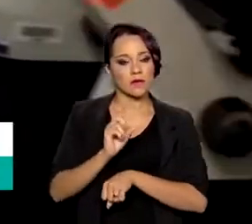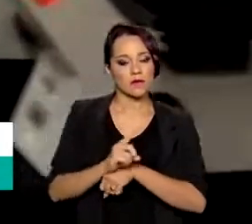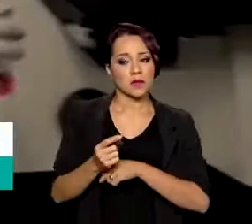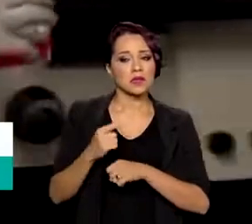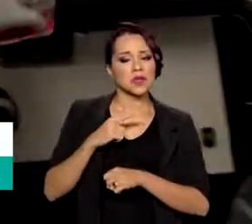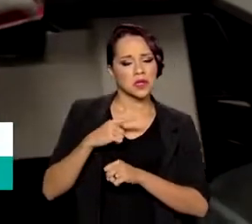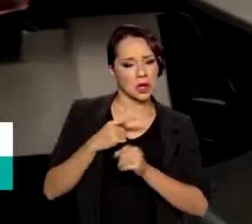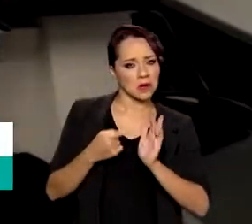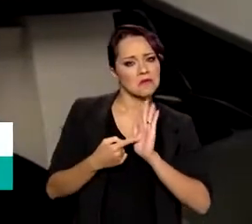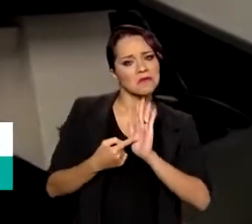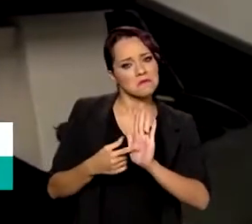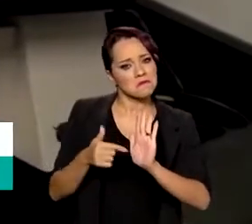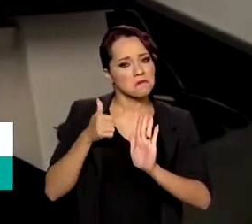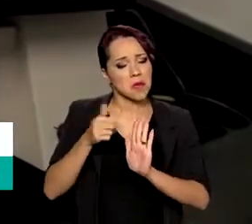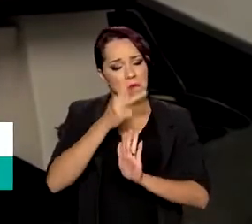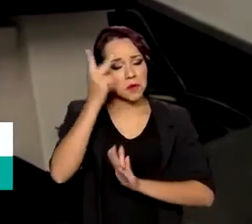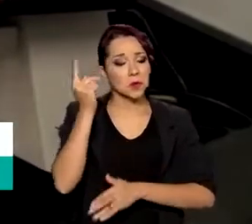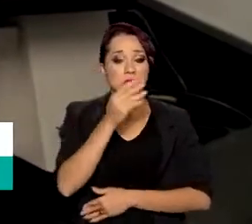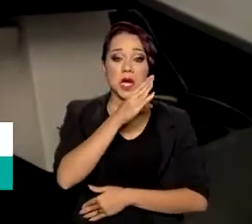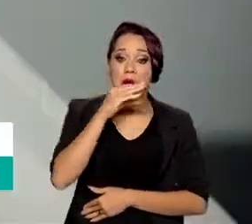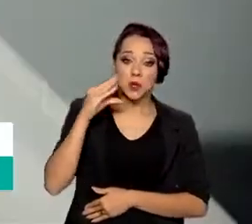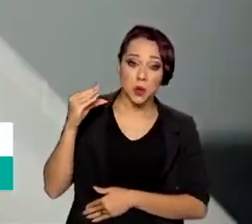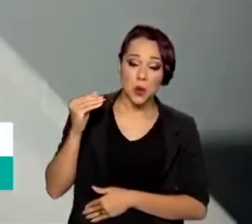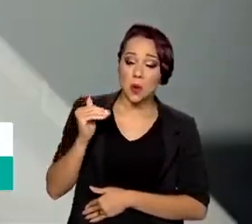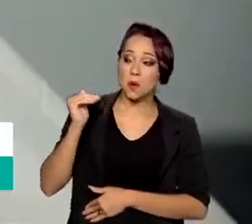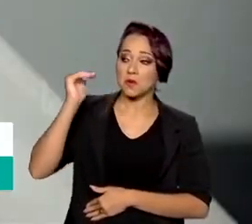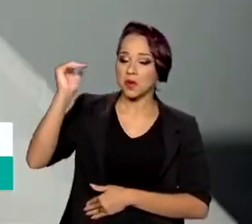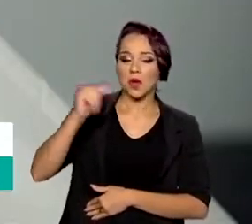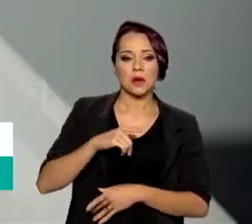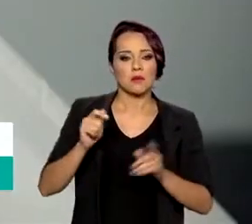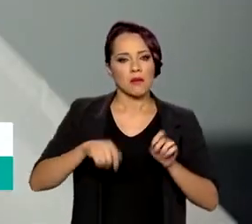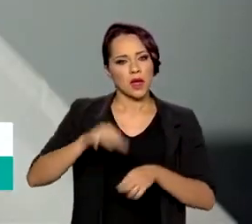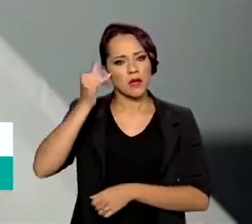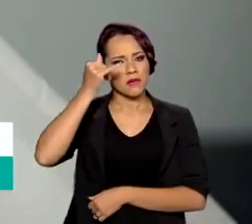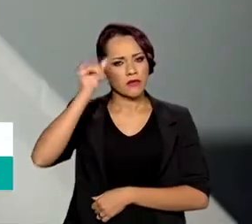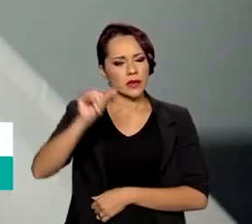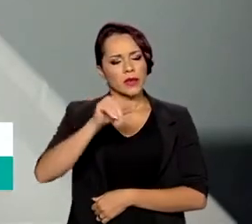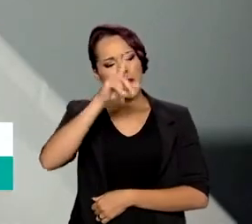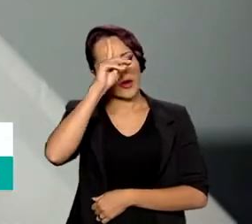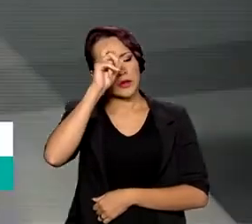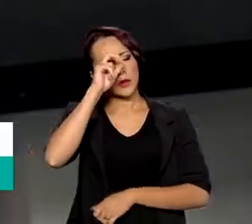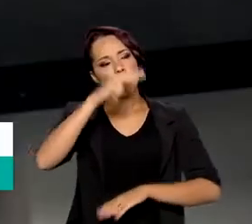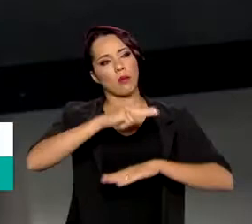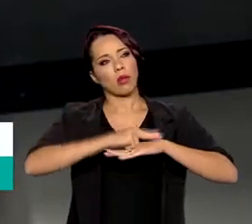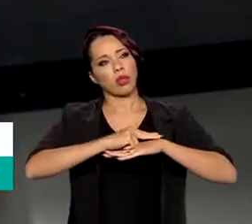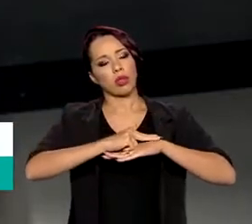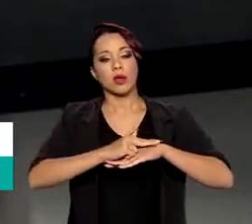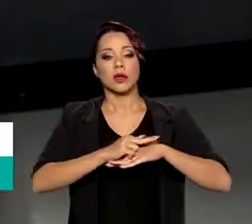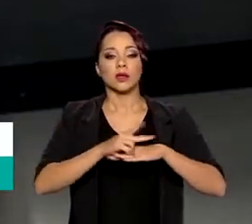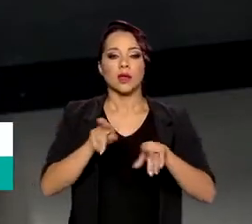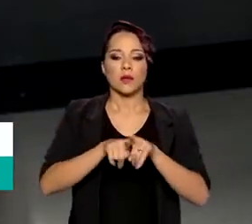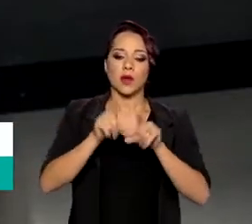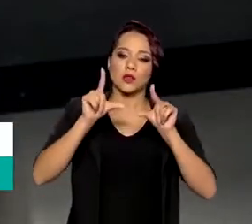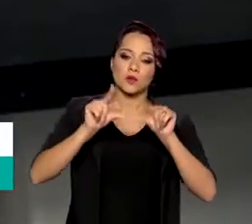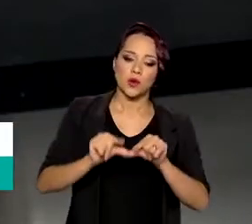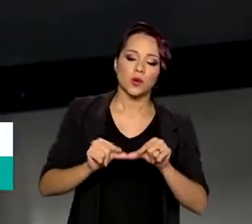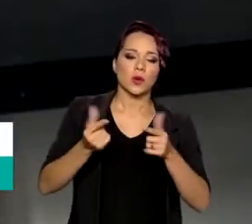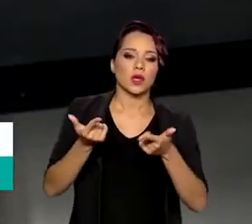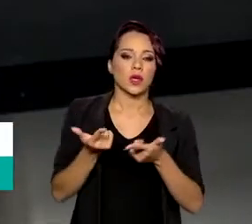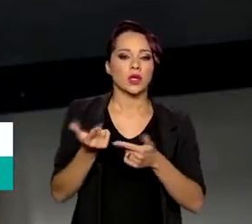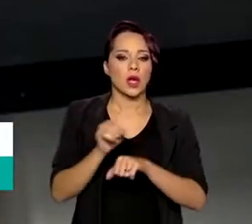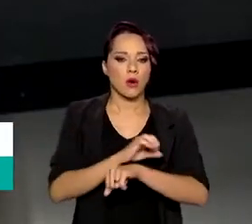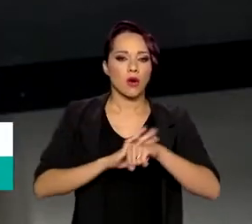efeitos positivos em pacientes adultos com capacidade de evitar as hospitalizações ao diminuir as chances